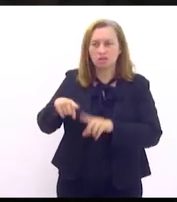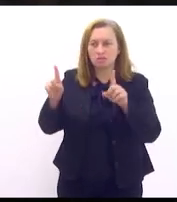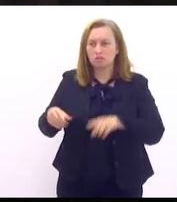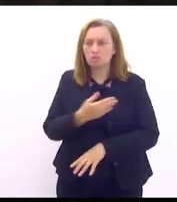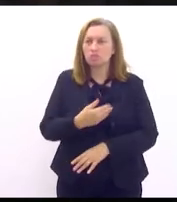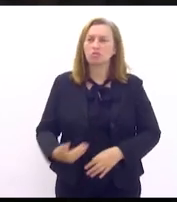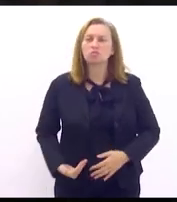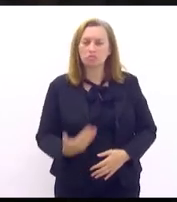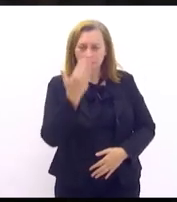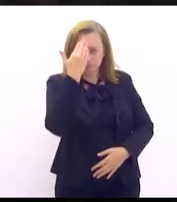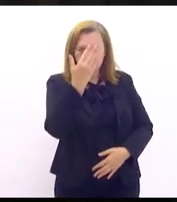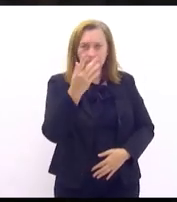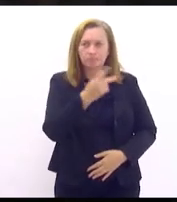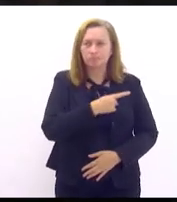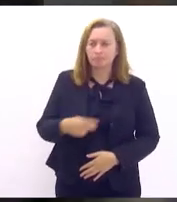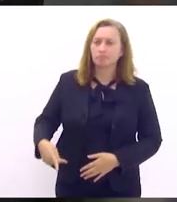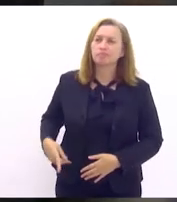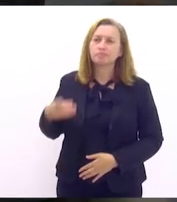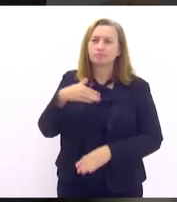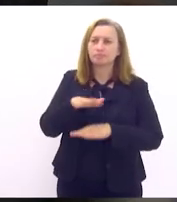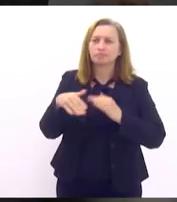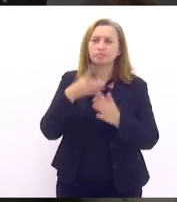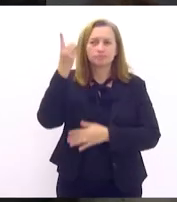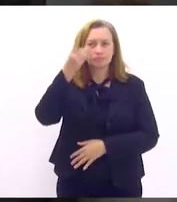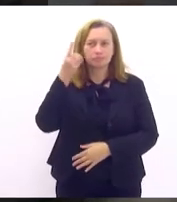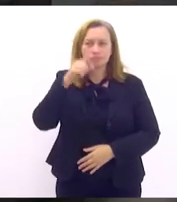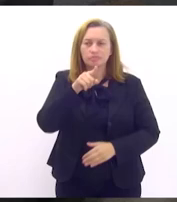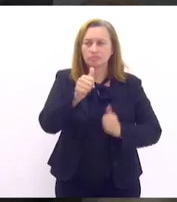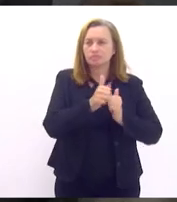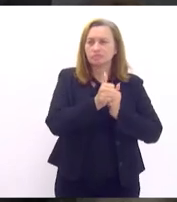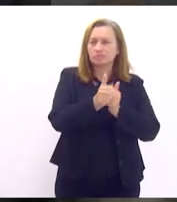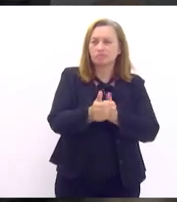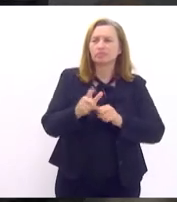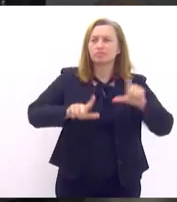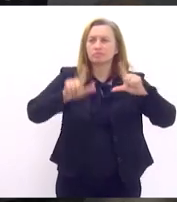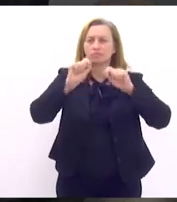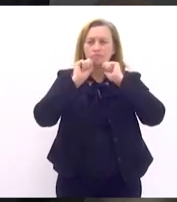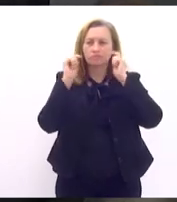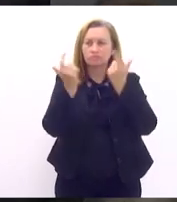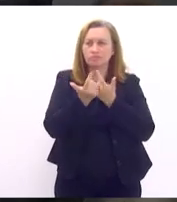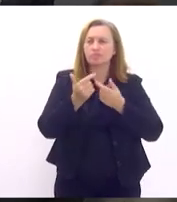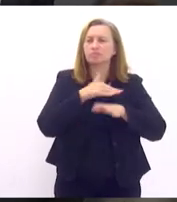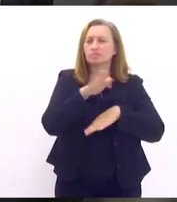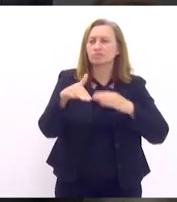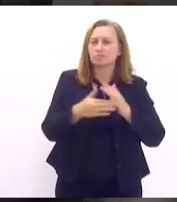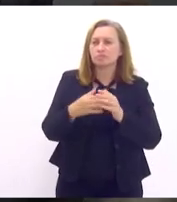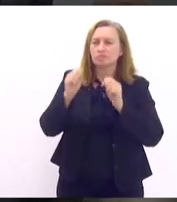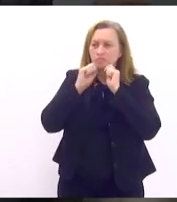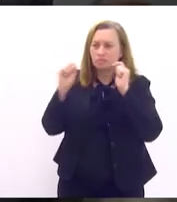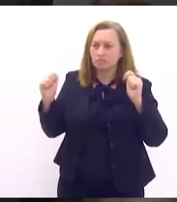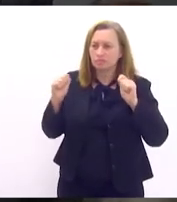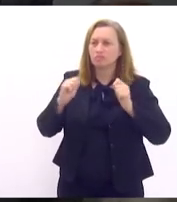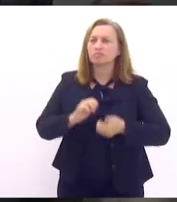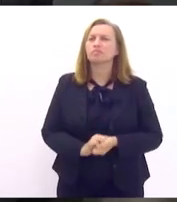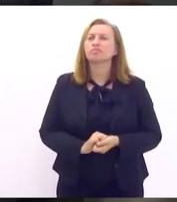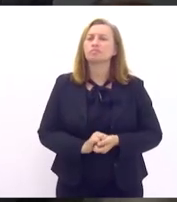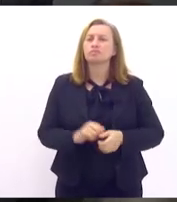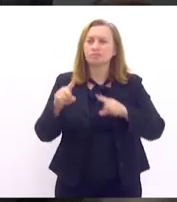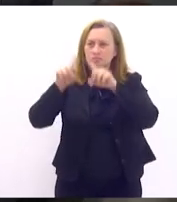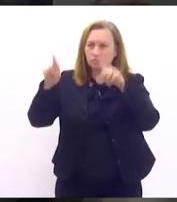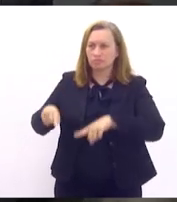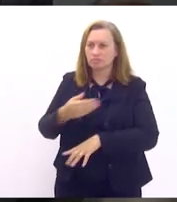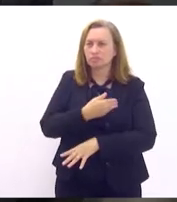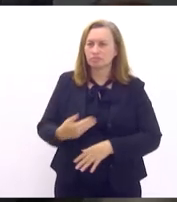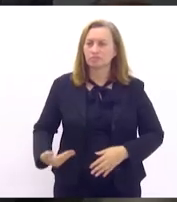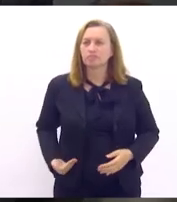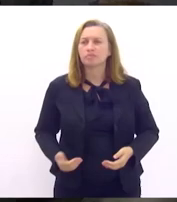obrigado, presidenta. Obrigado, deputados e deputadas. Obrigado a você que acompanha pela TV Alerj e a todos os assessores e servidores que acompanham